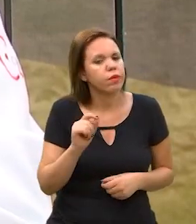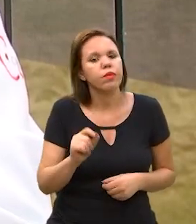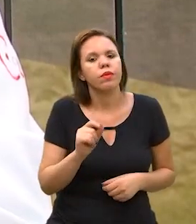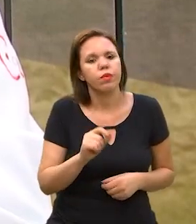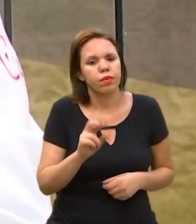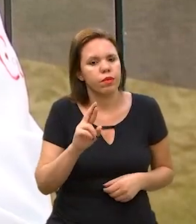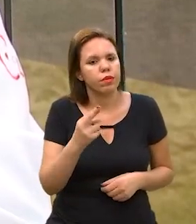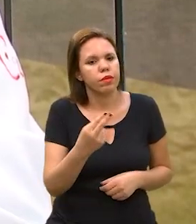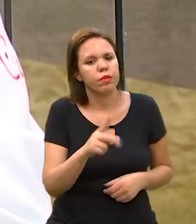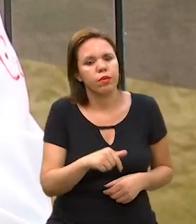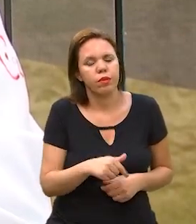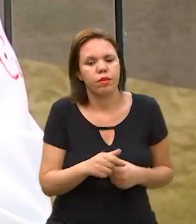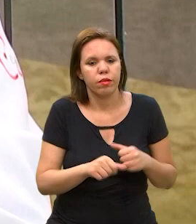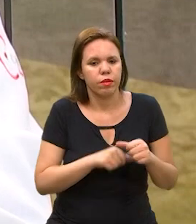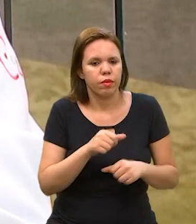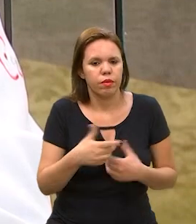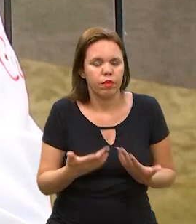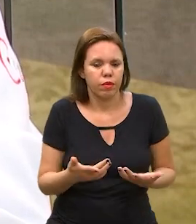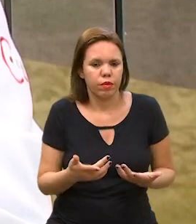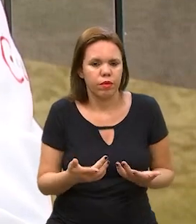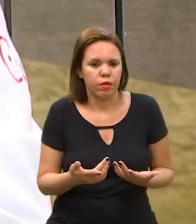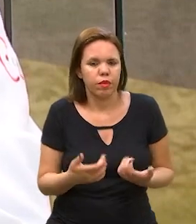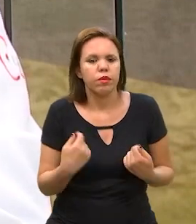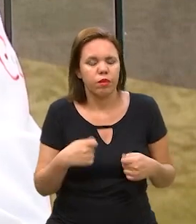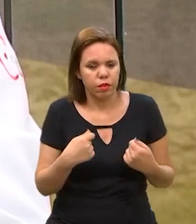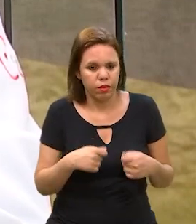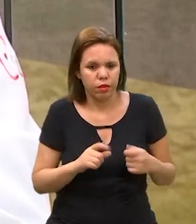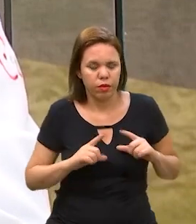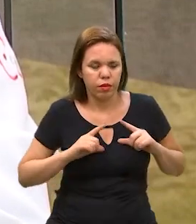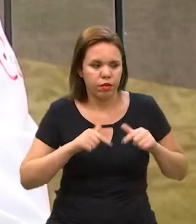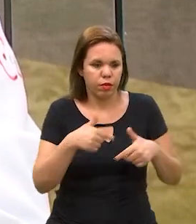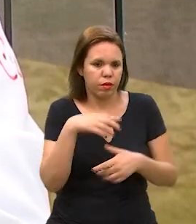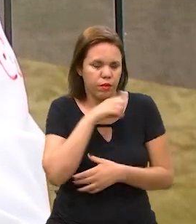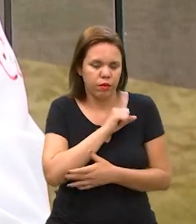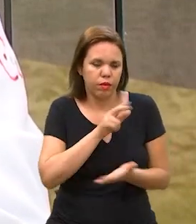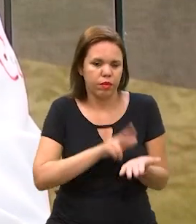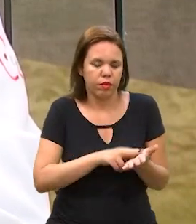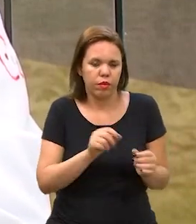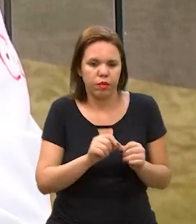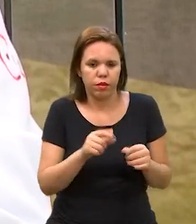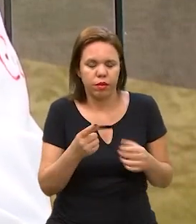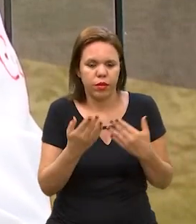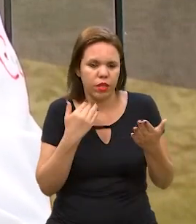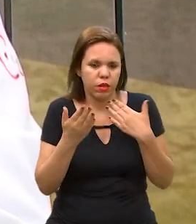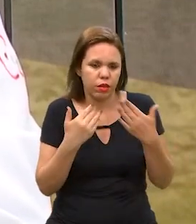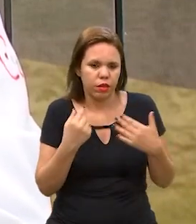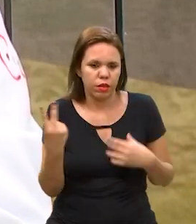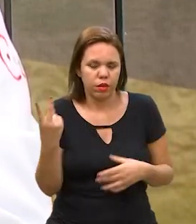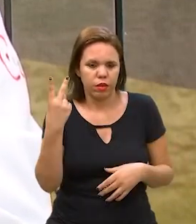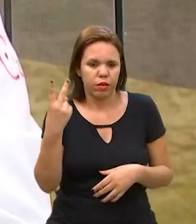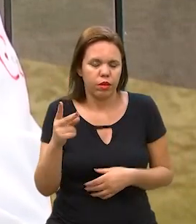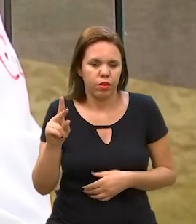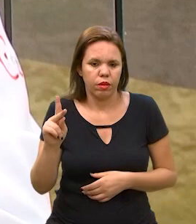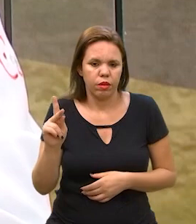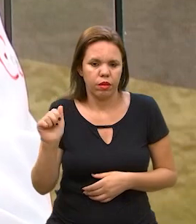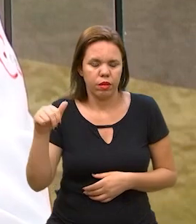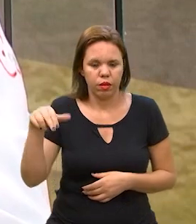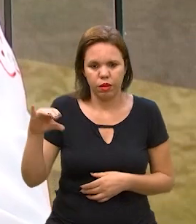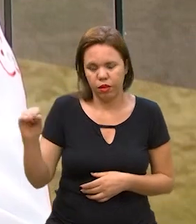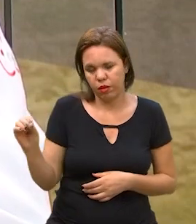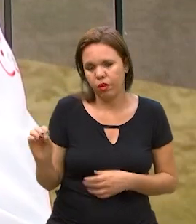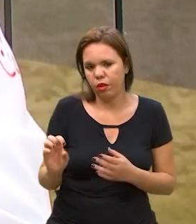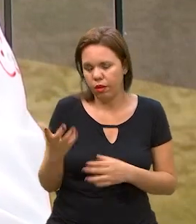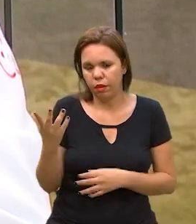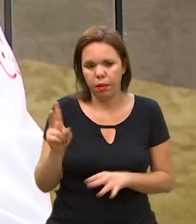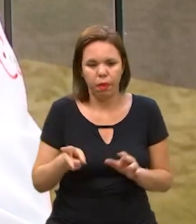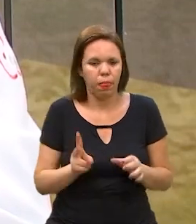saber que aquele resultado está muito alterado e que vai ser necessário uma intervenção. Então esse diálogo para os valores de pânico ele